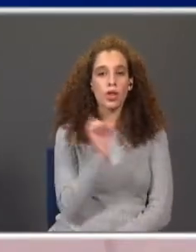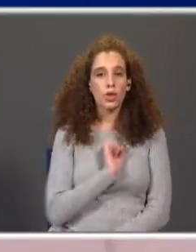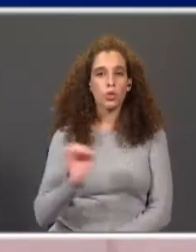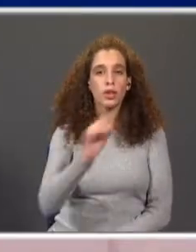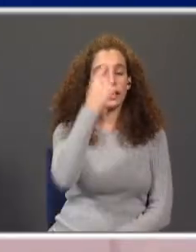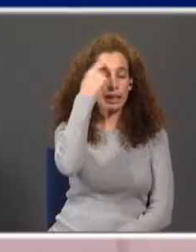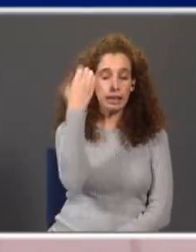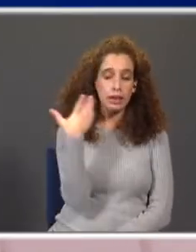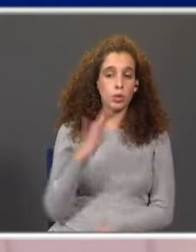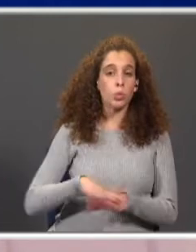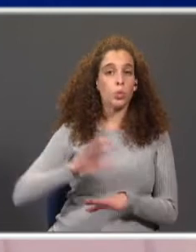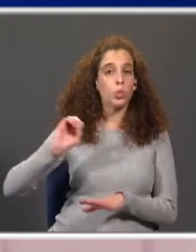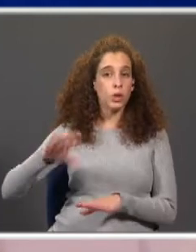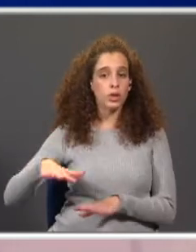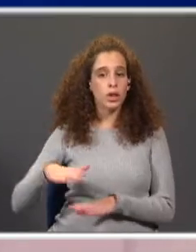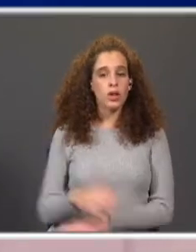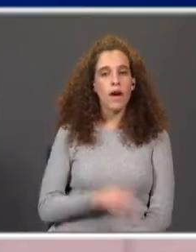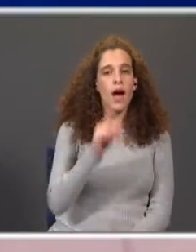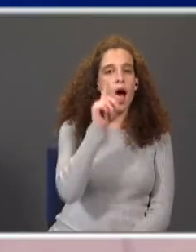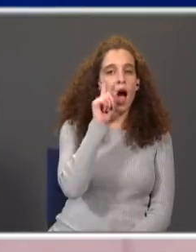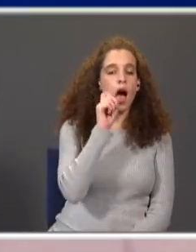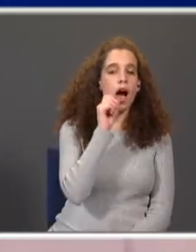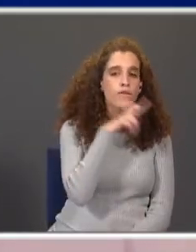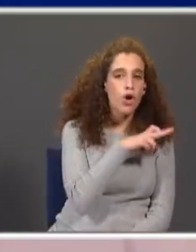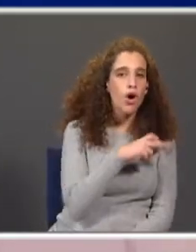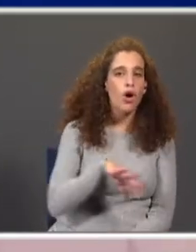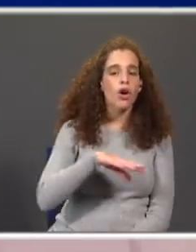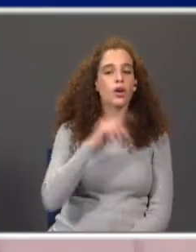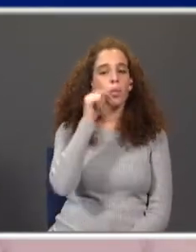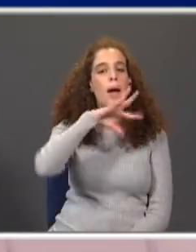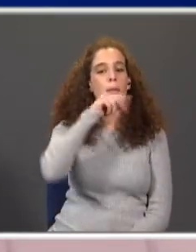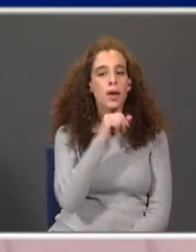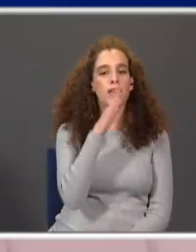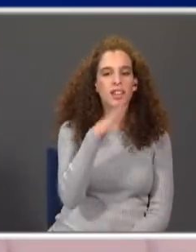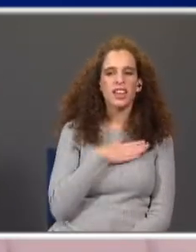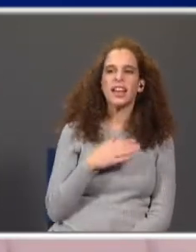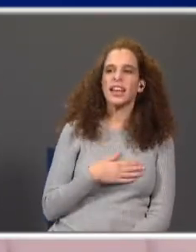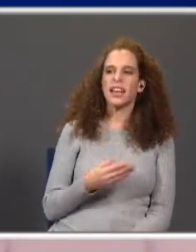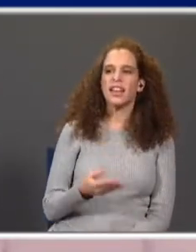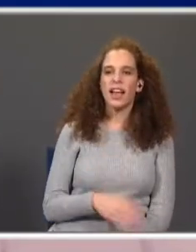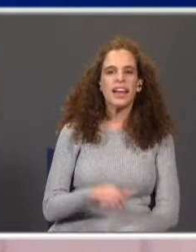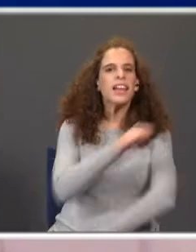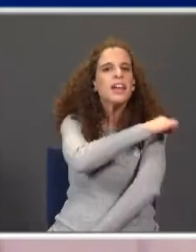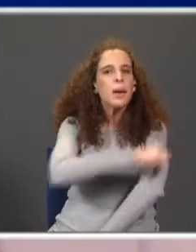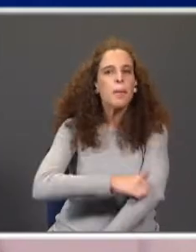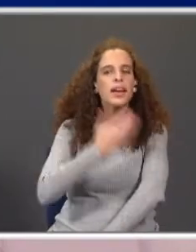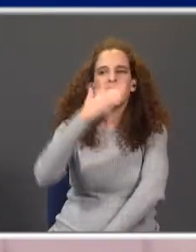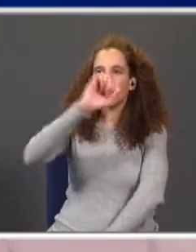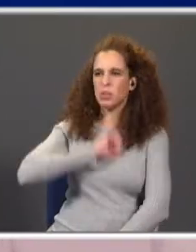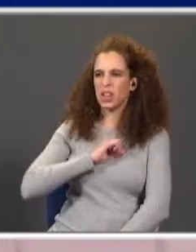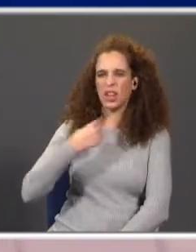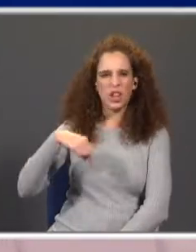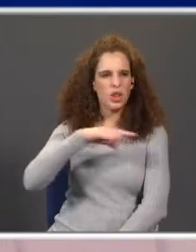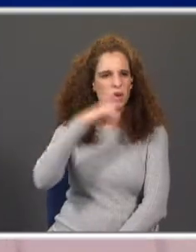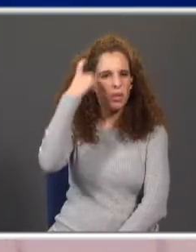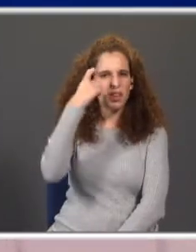isso é que muitas vezes os nossos avós, os nossos pais dizem: ai, aquele rapaz da minha idade, e nós pensamos, mas já tem 70 anos,